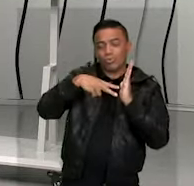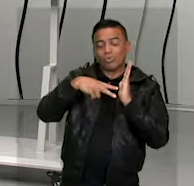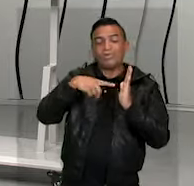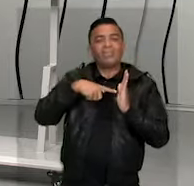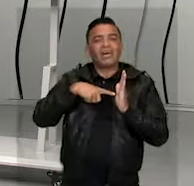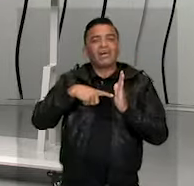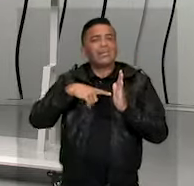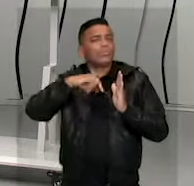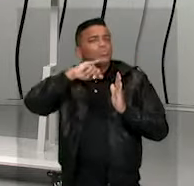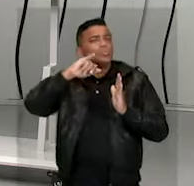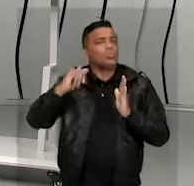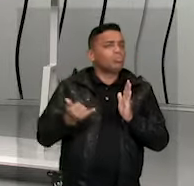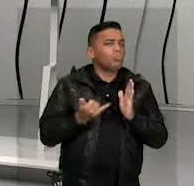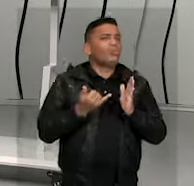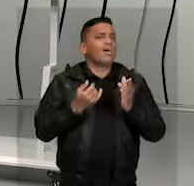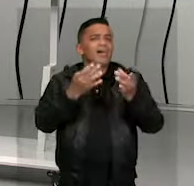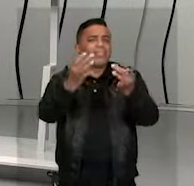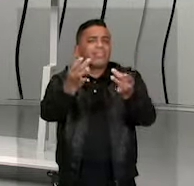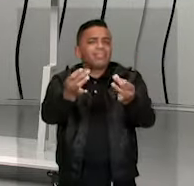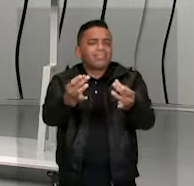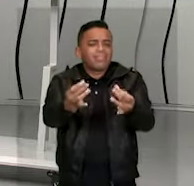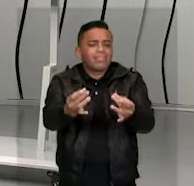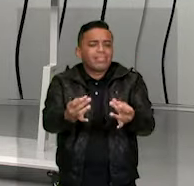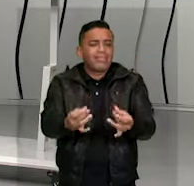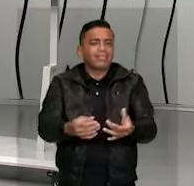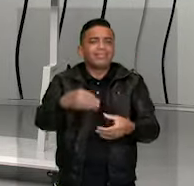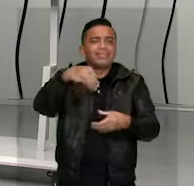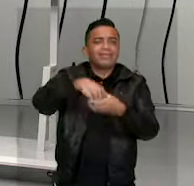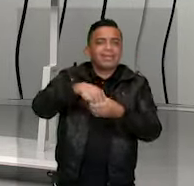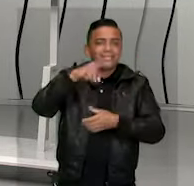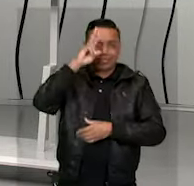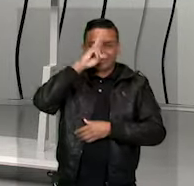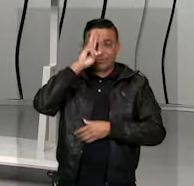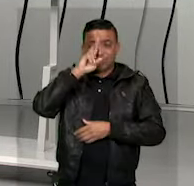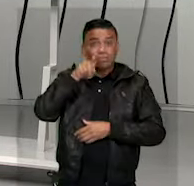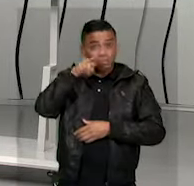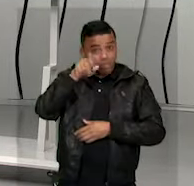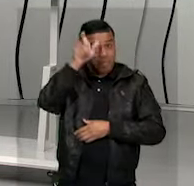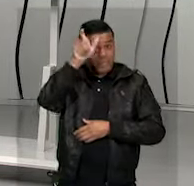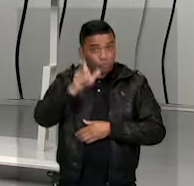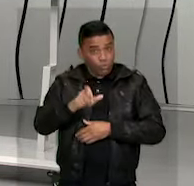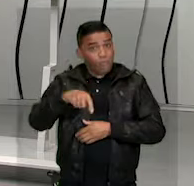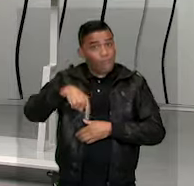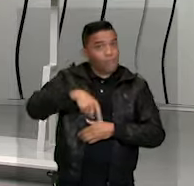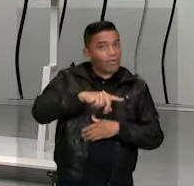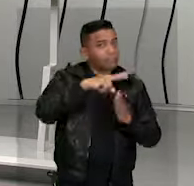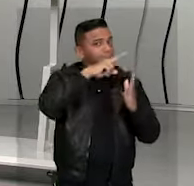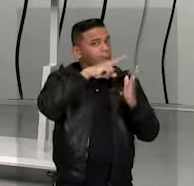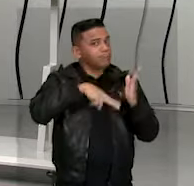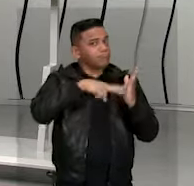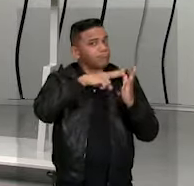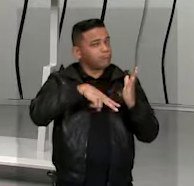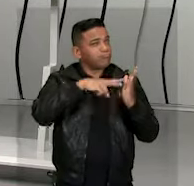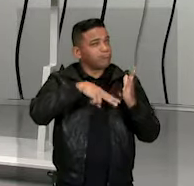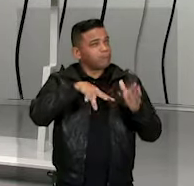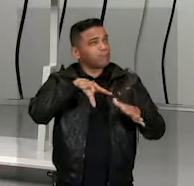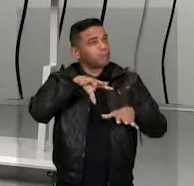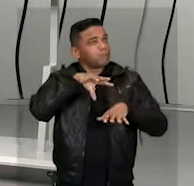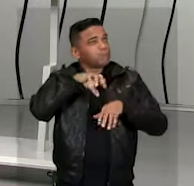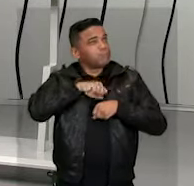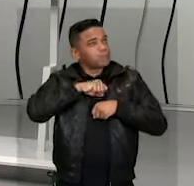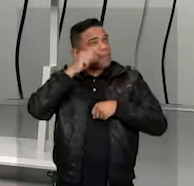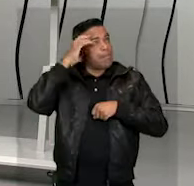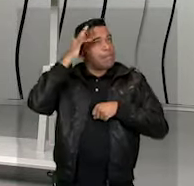descritivo. Com esse recurso descritivo, você, enquanto leitor, vai apropriando na sua